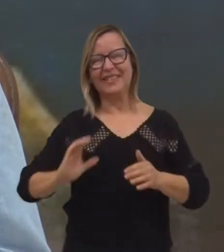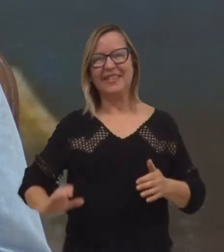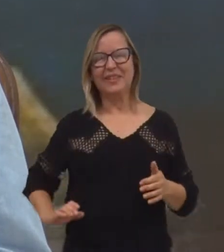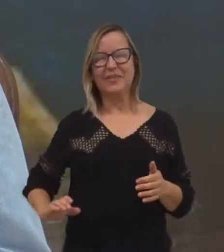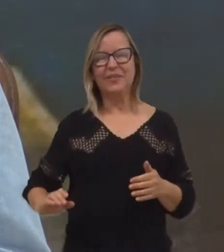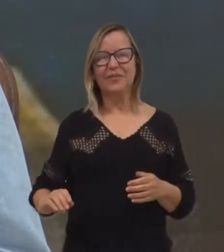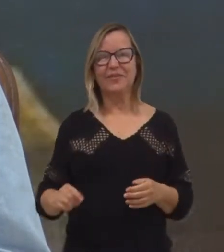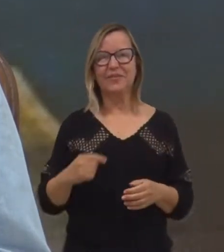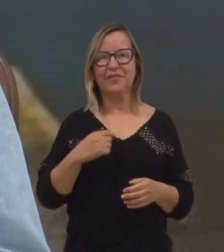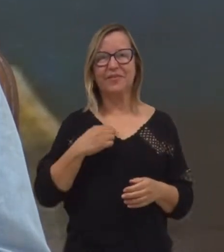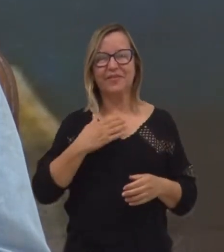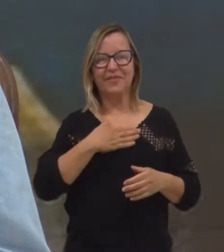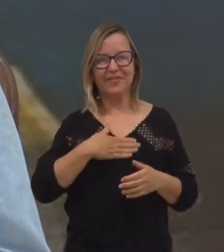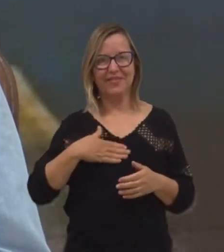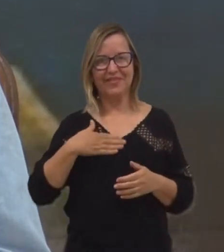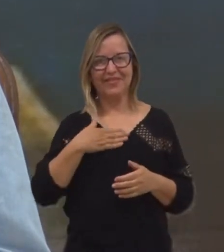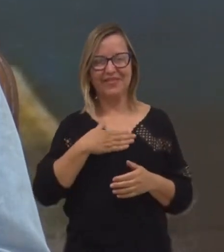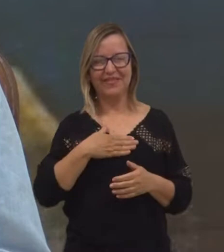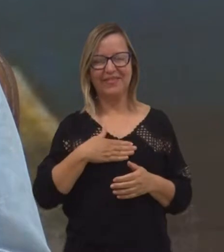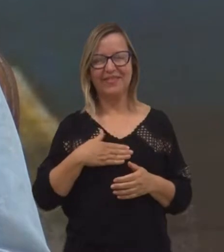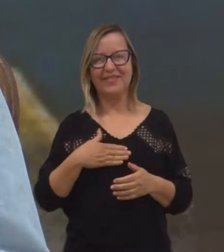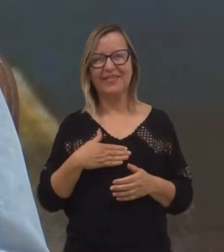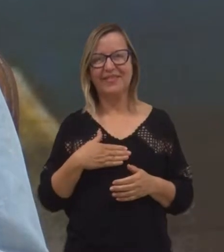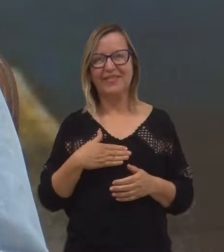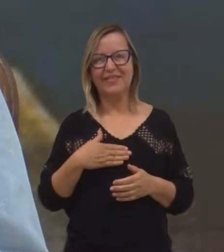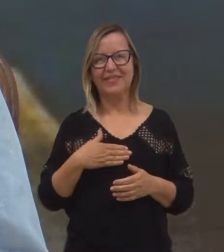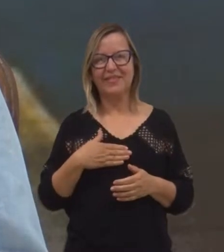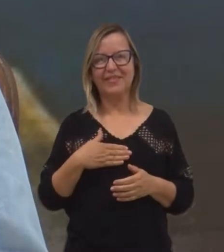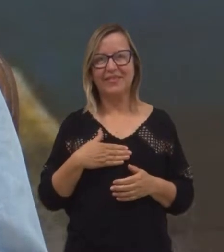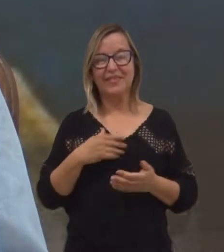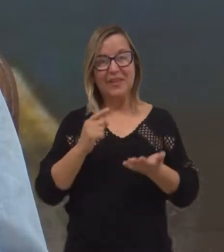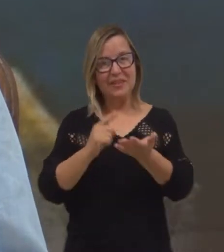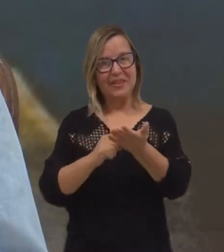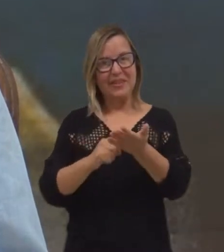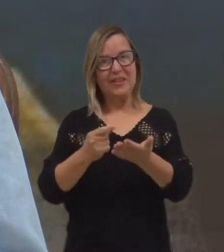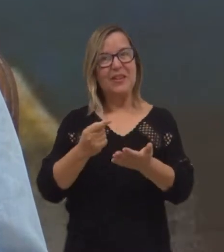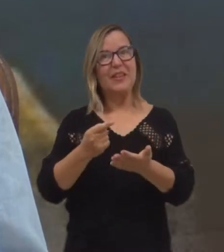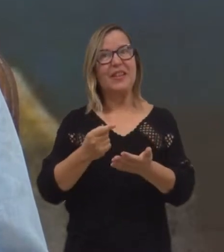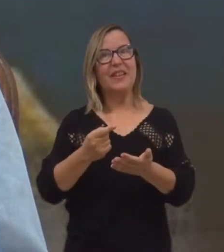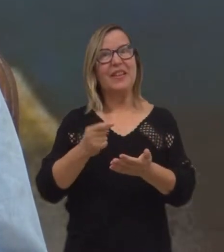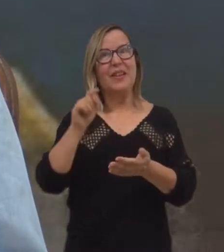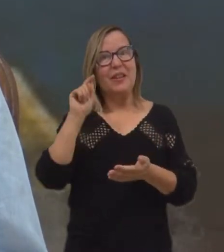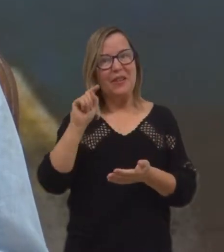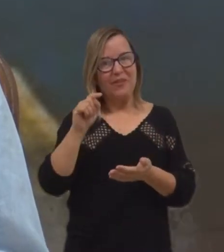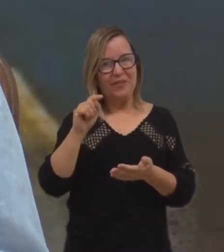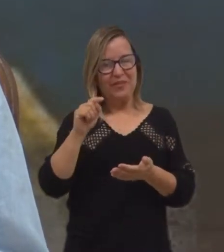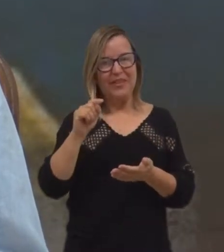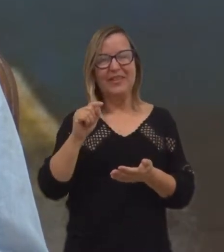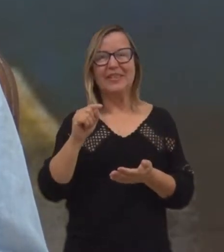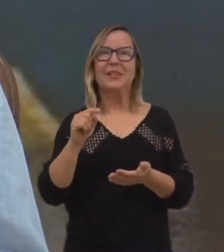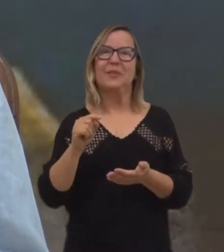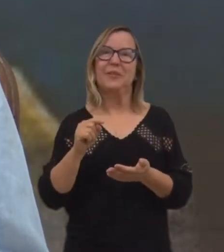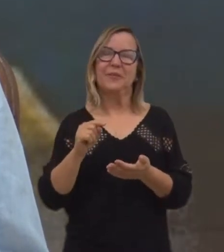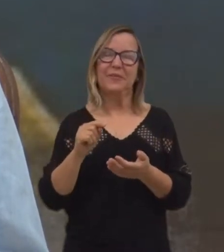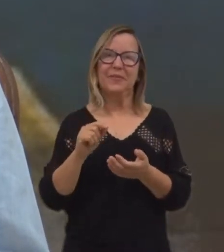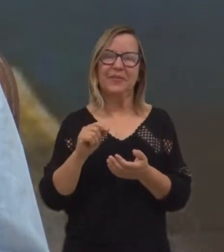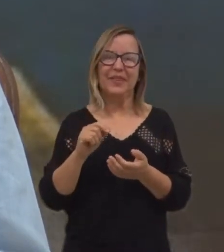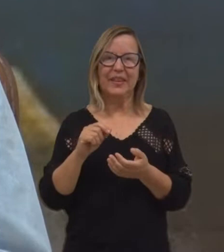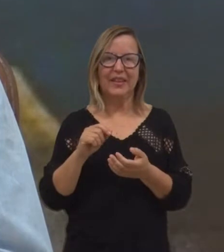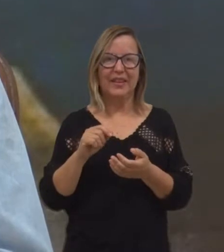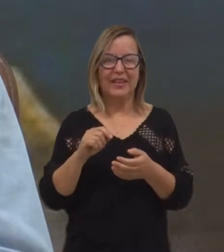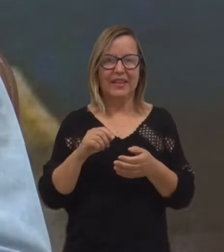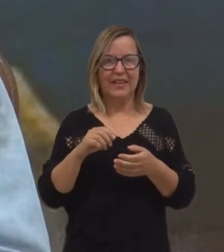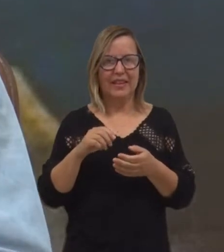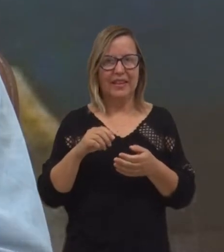Eu gostaria de solicitar a você que compartilhasse esse link para que outras pessoas também